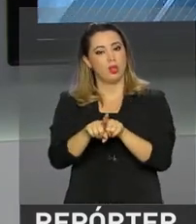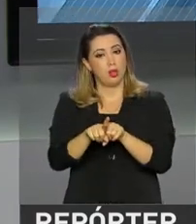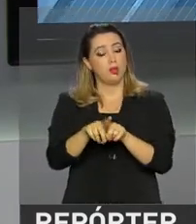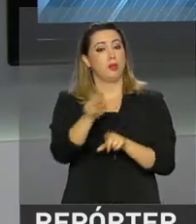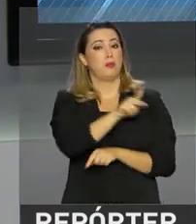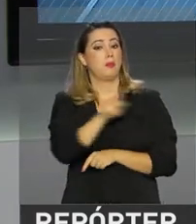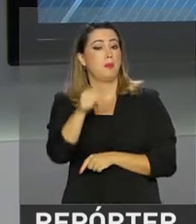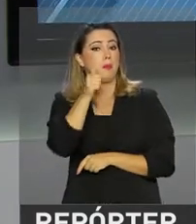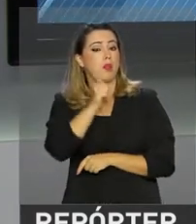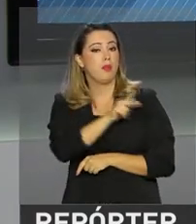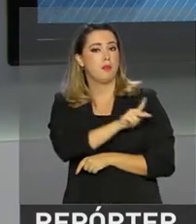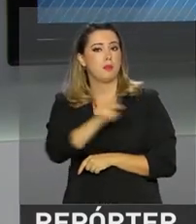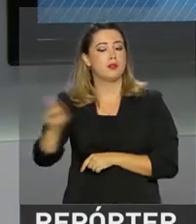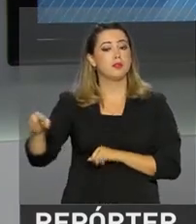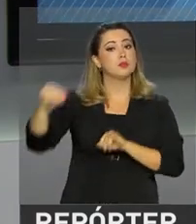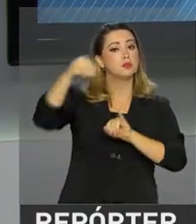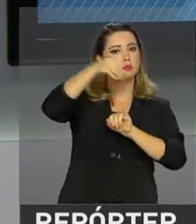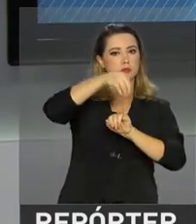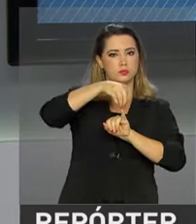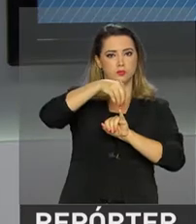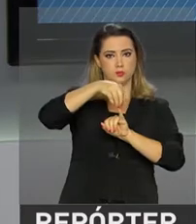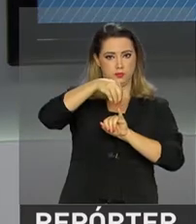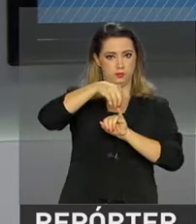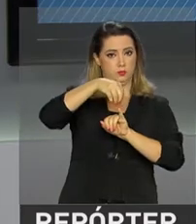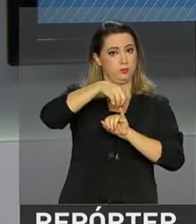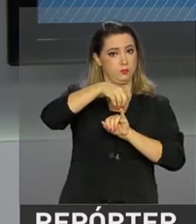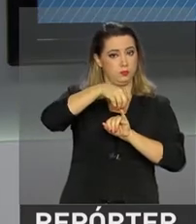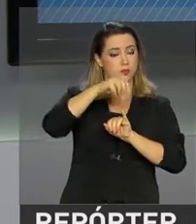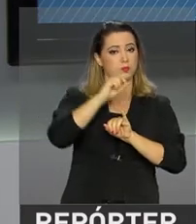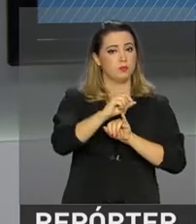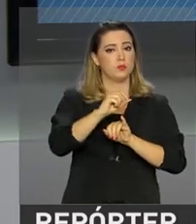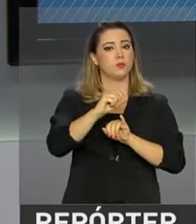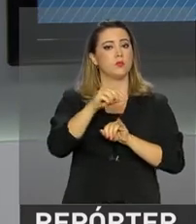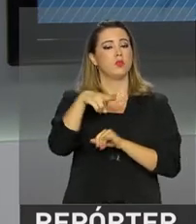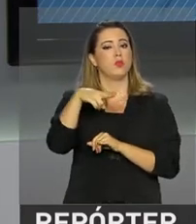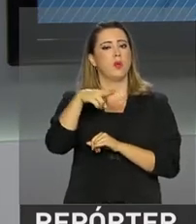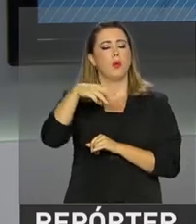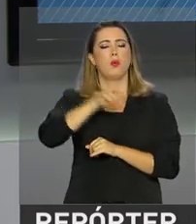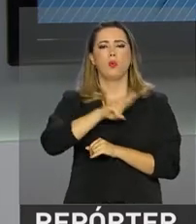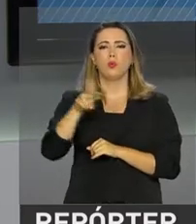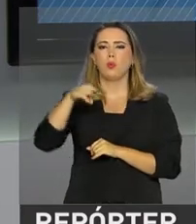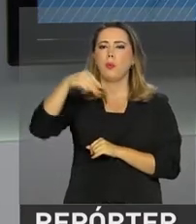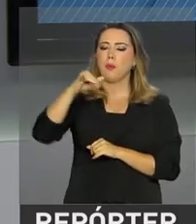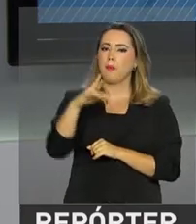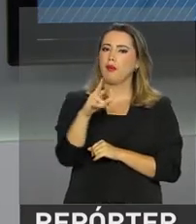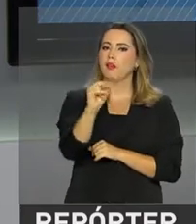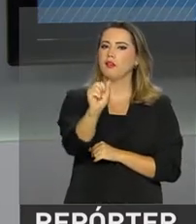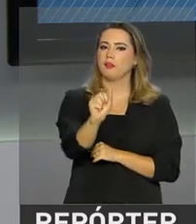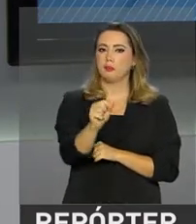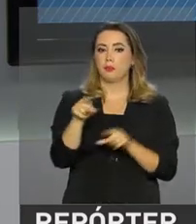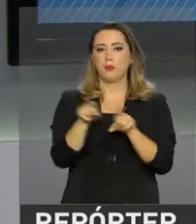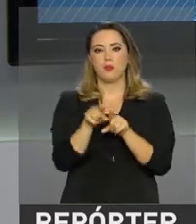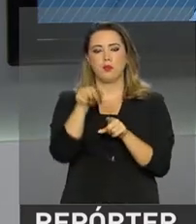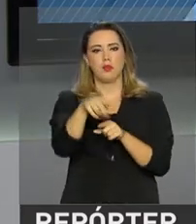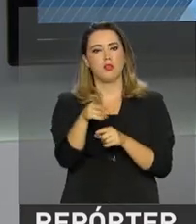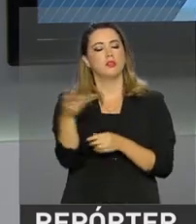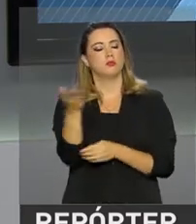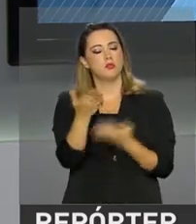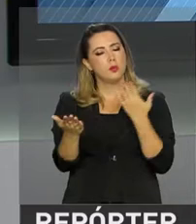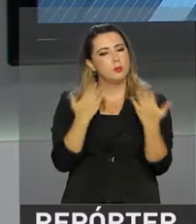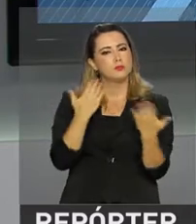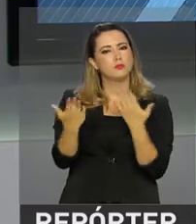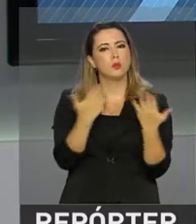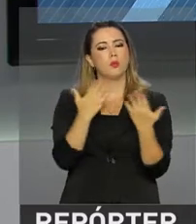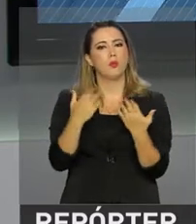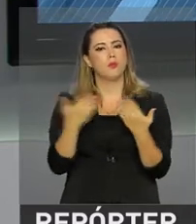com a presidente do Instituto Nacional de Estudos e Pesquisas Educacionais, Anísio Teixeira, Marina Esfini. Eles farão um balanço do